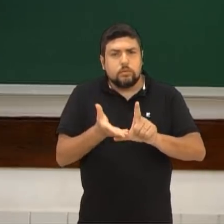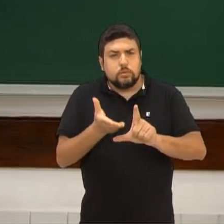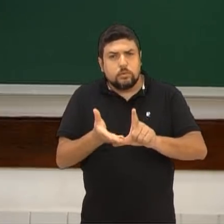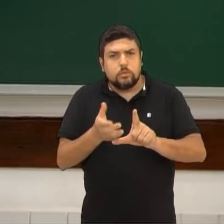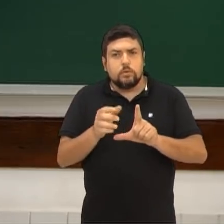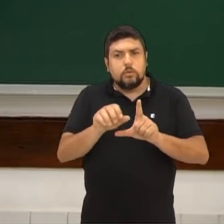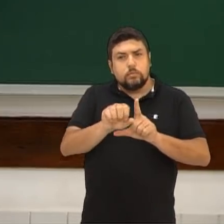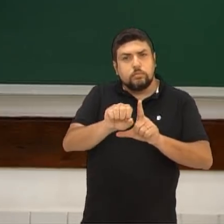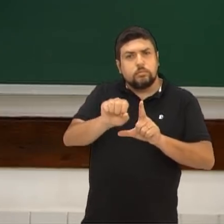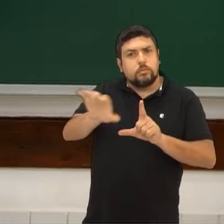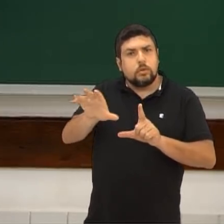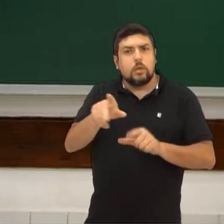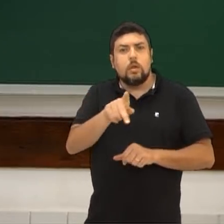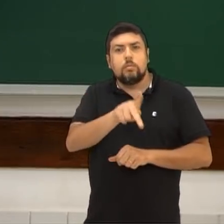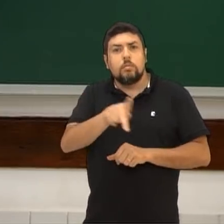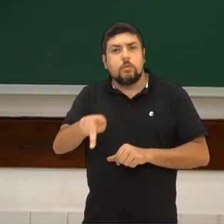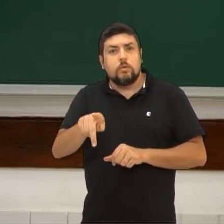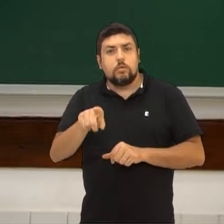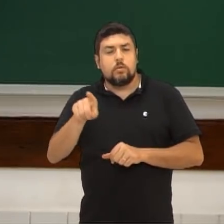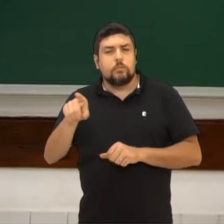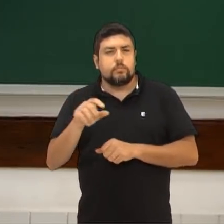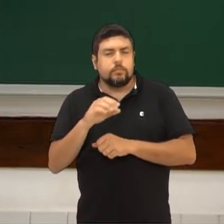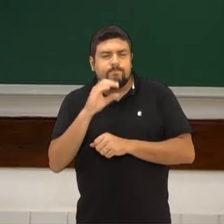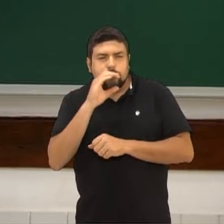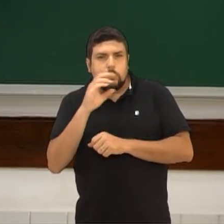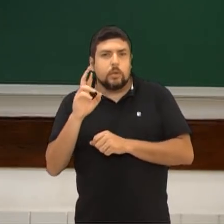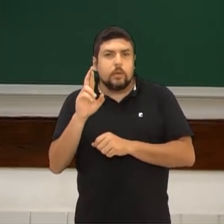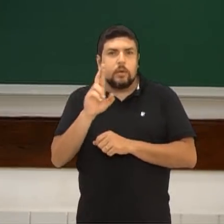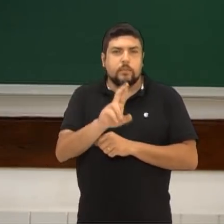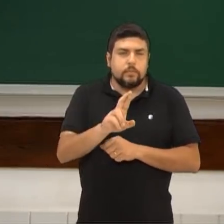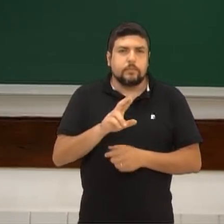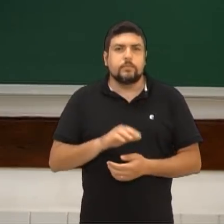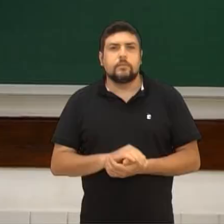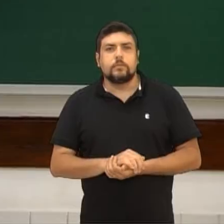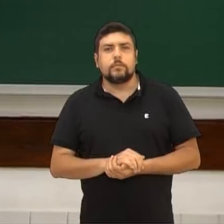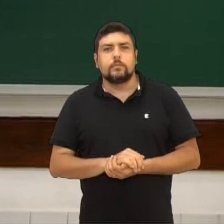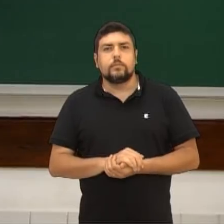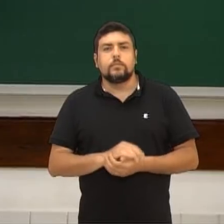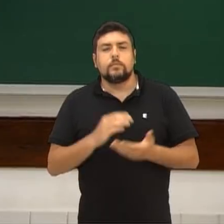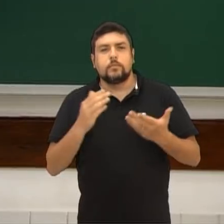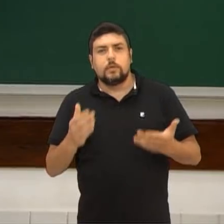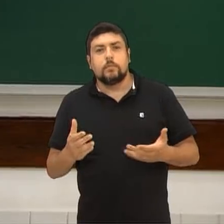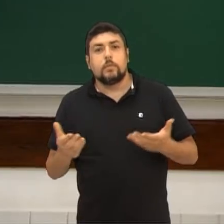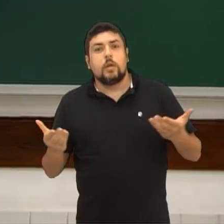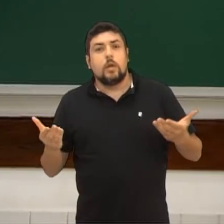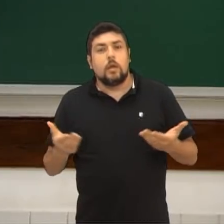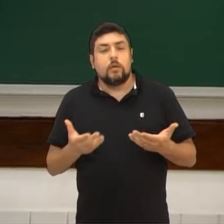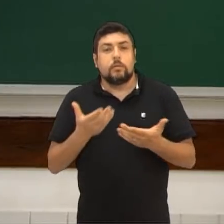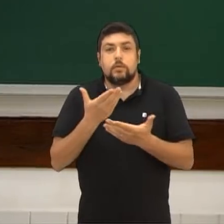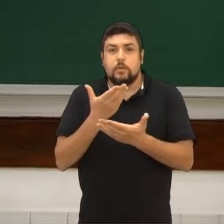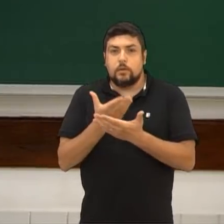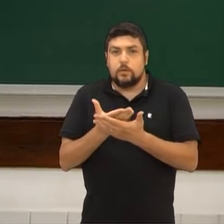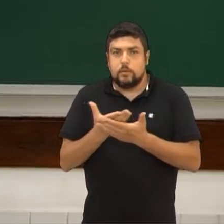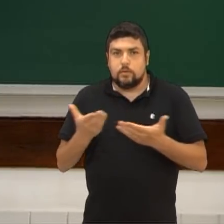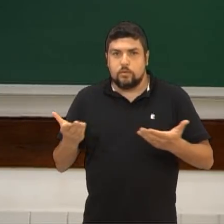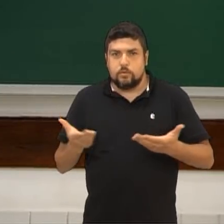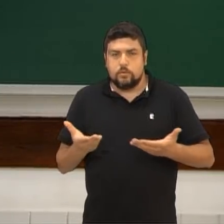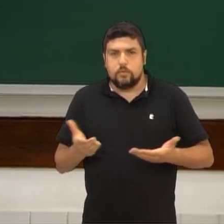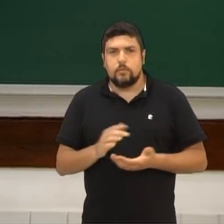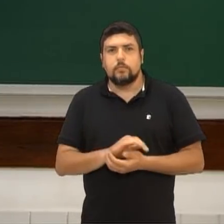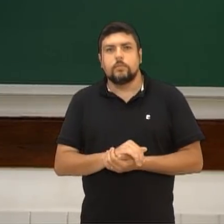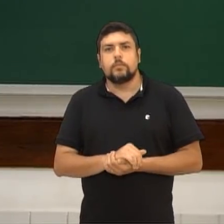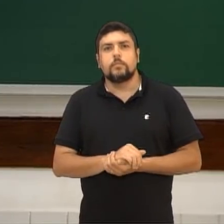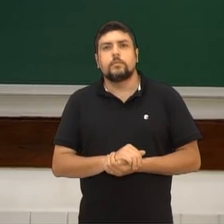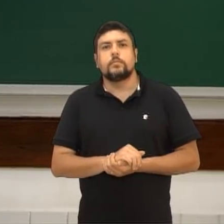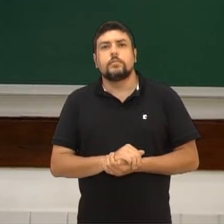estar retornando para vocês aí o mais breve possível, tá? Vamos retornar então para a nossa aula de hoje. A nossa aula de